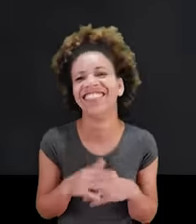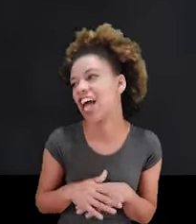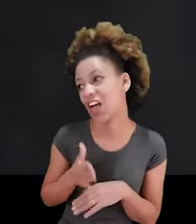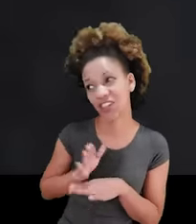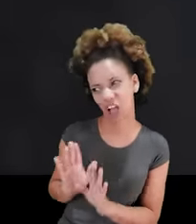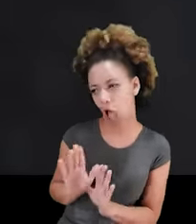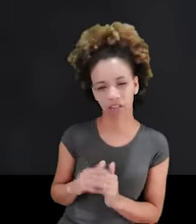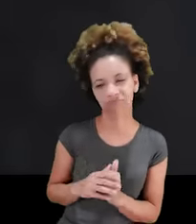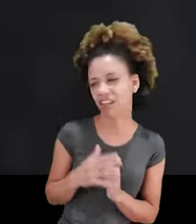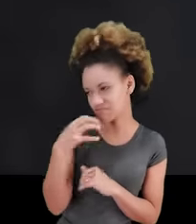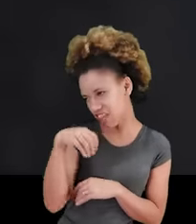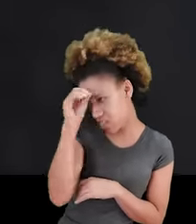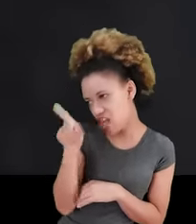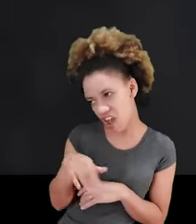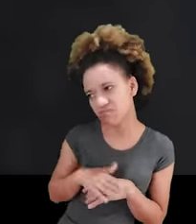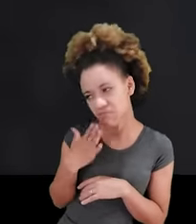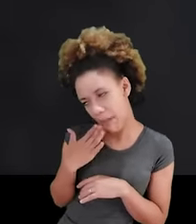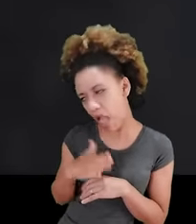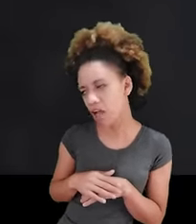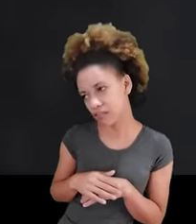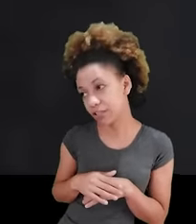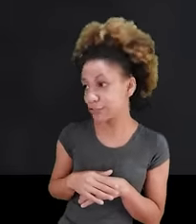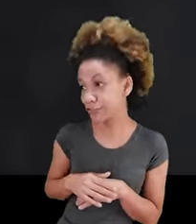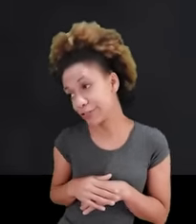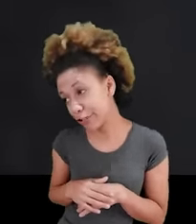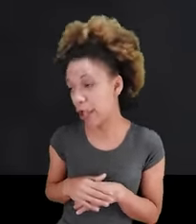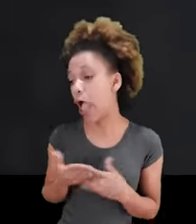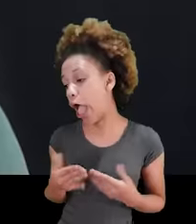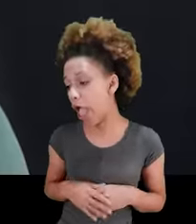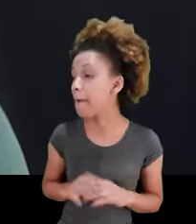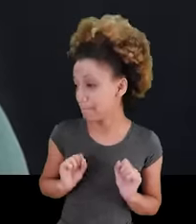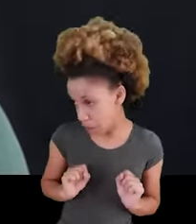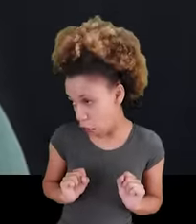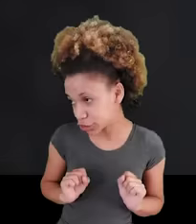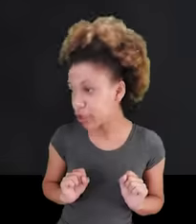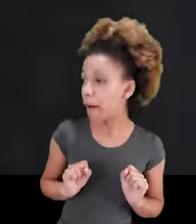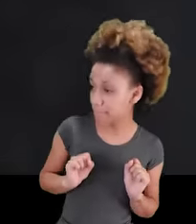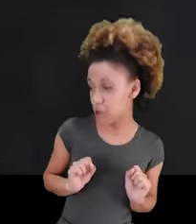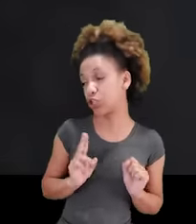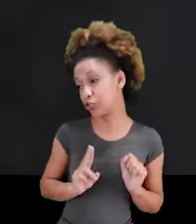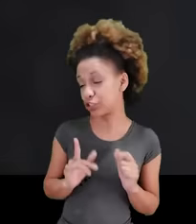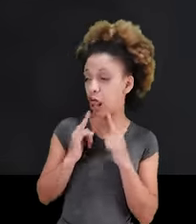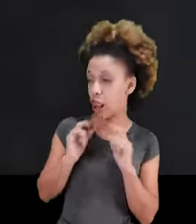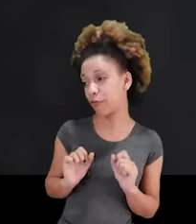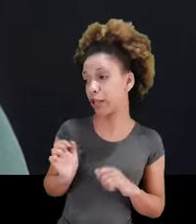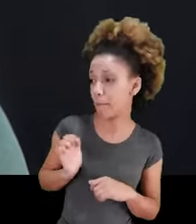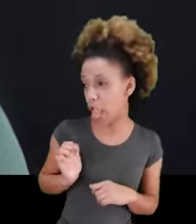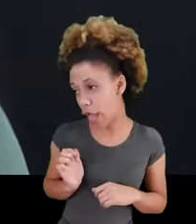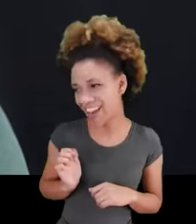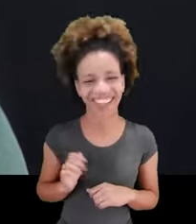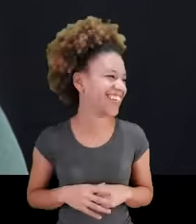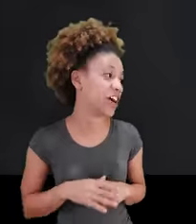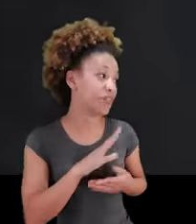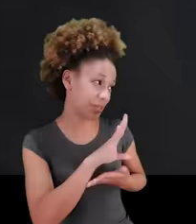é boiola que se diz? Você ainda usa esse termo? É politicamente incorreto? Posso? Pode. Posso usar aí boiola? Agora, quando